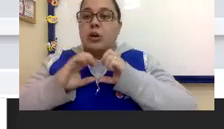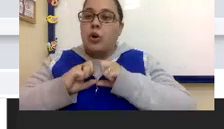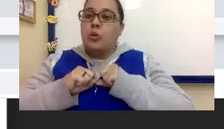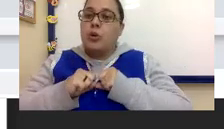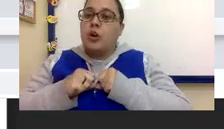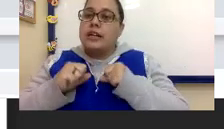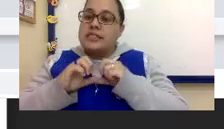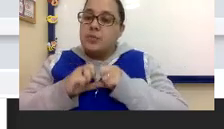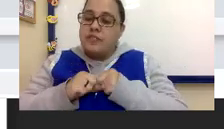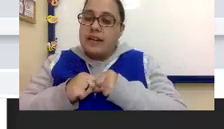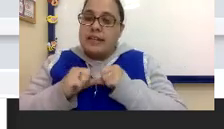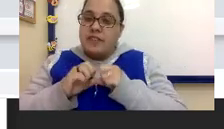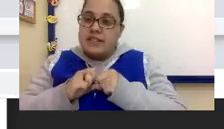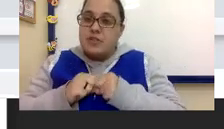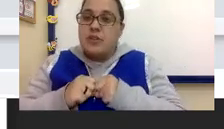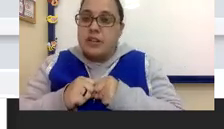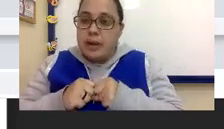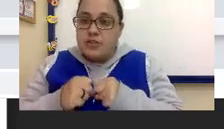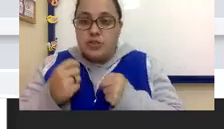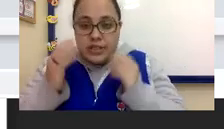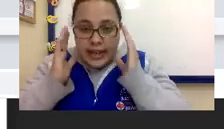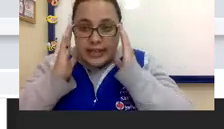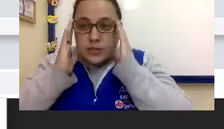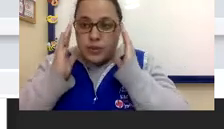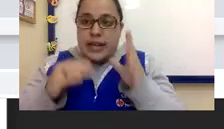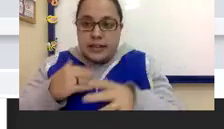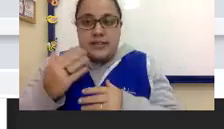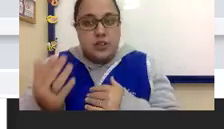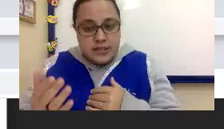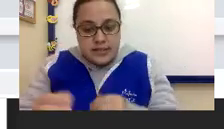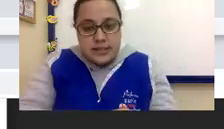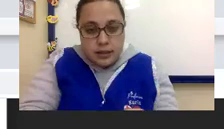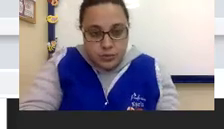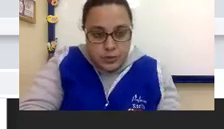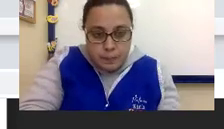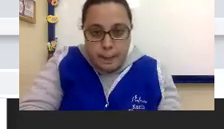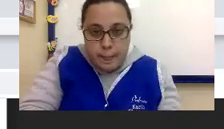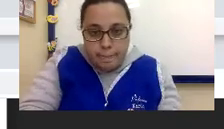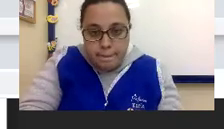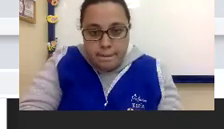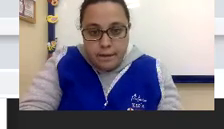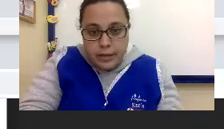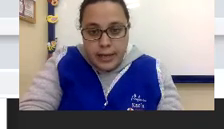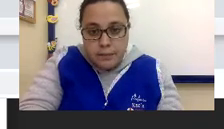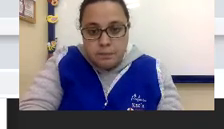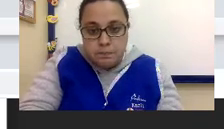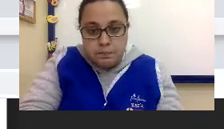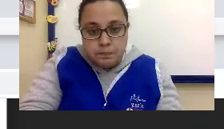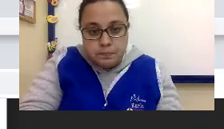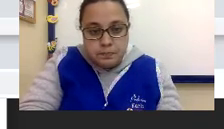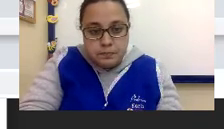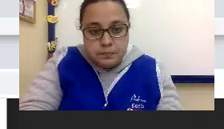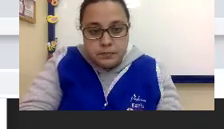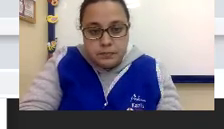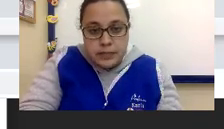e de acordo com que o organismo vai cada vez absorvendo mais os nutrientes, as proteínas que nós necessitamos. Ok?